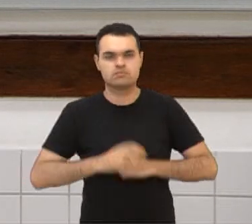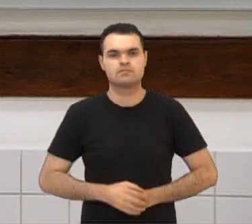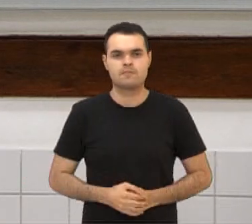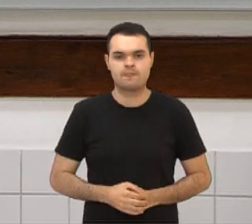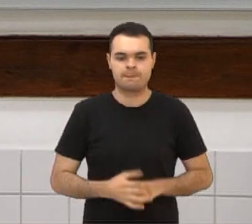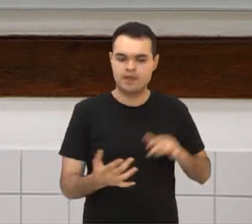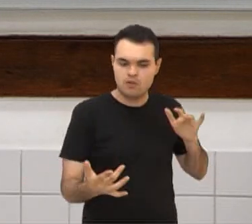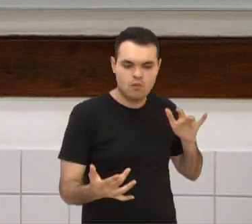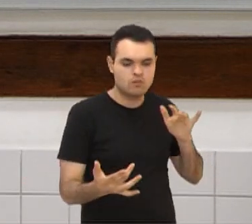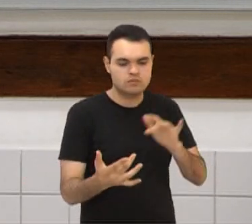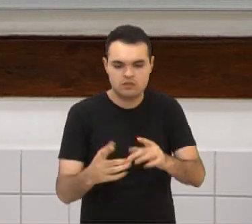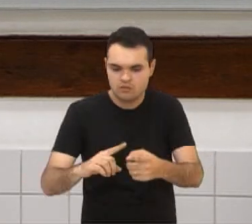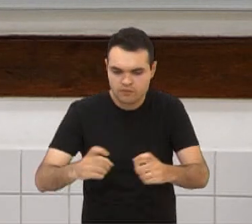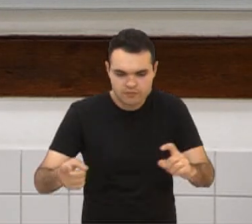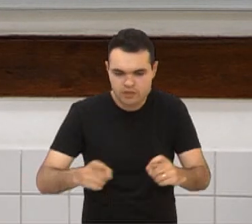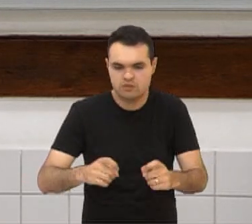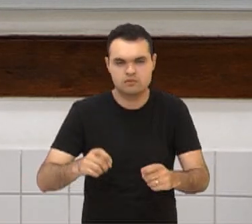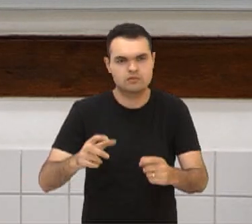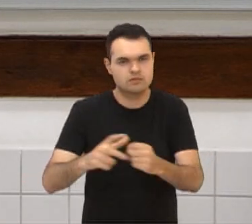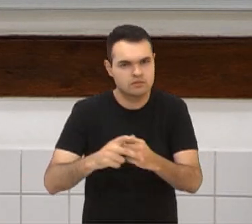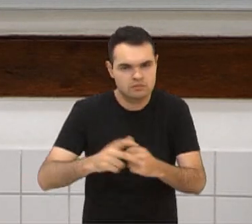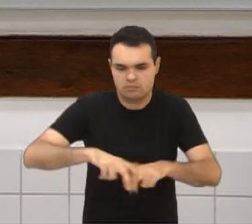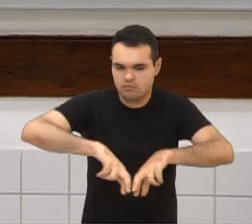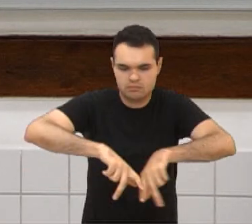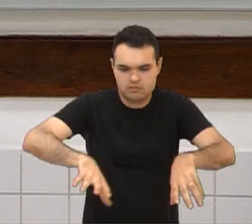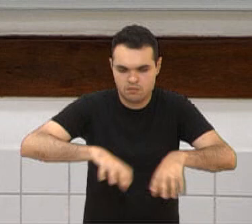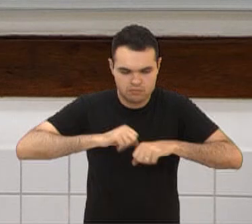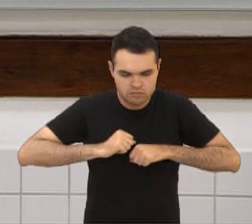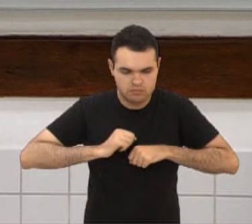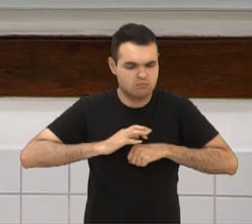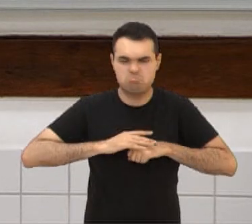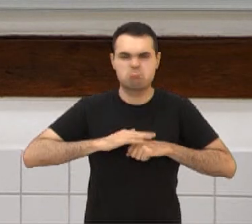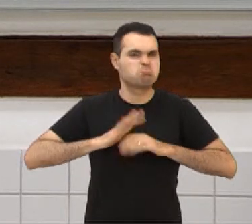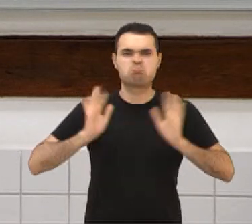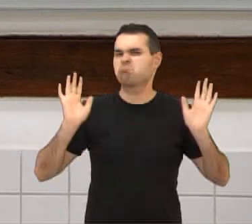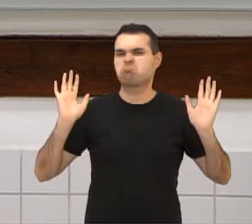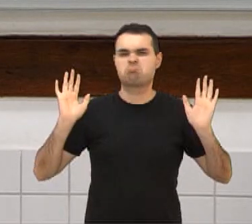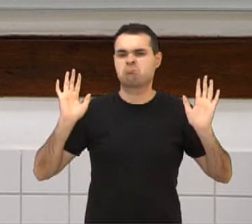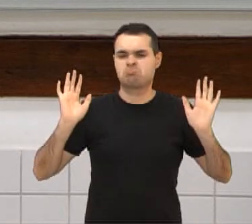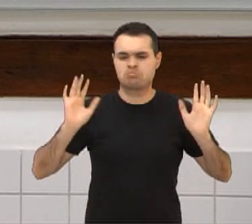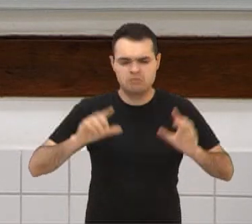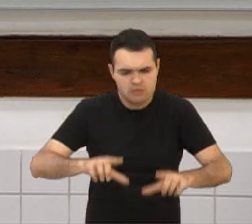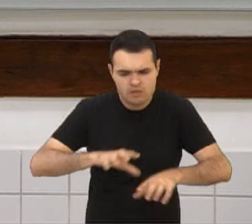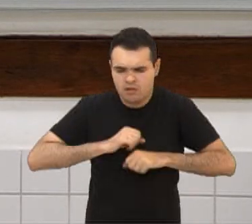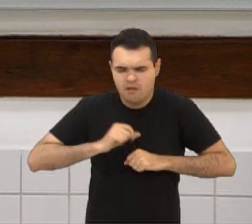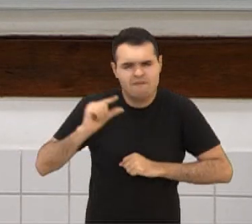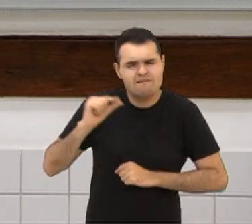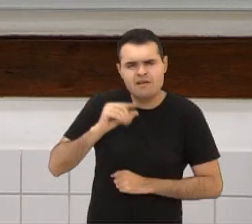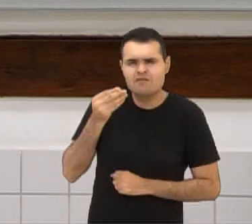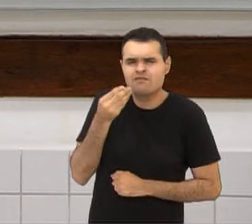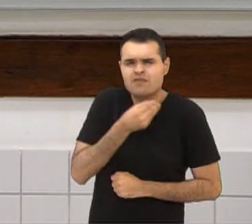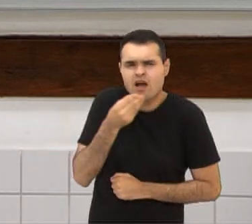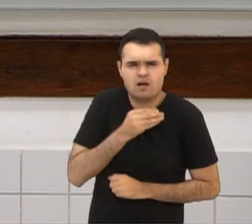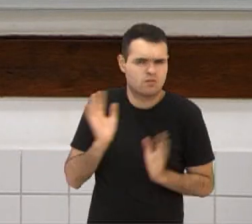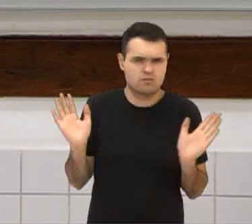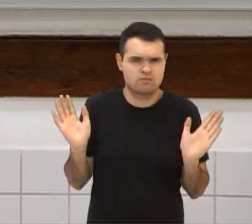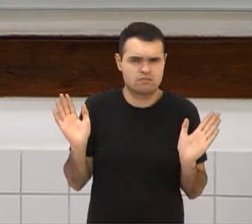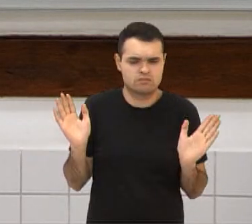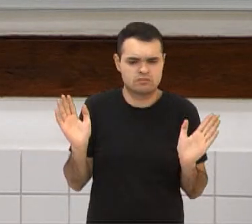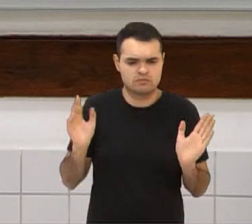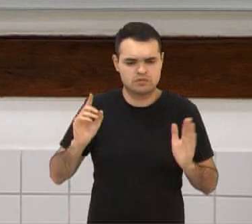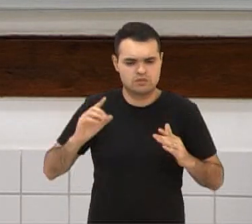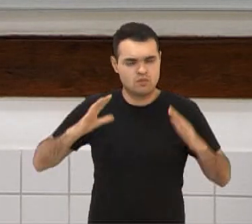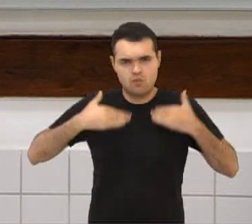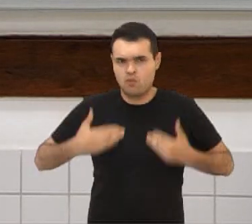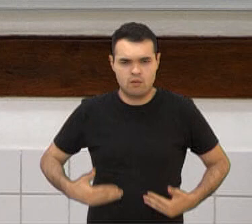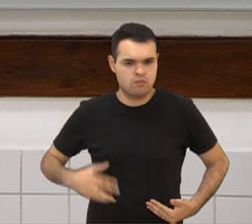bactéria, seu corpo responde muito mais rápido. Então, você nem fica doente. Ou se fica, fica de uma forma mais branda. Teu corpo consegue combater mais